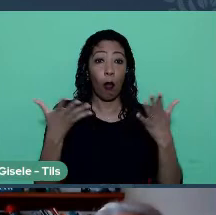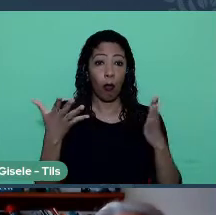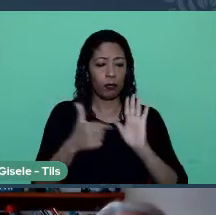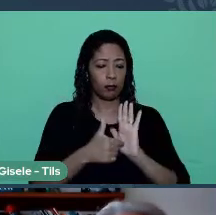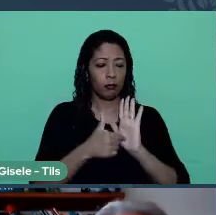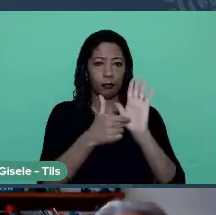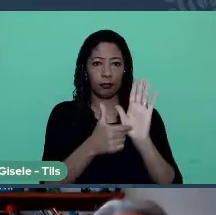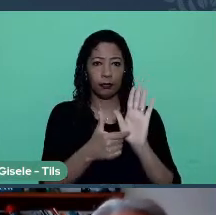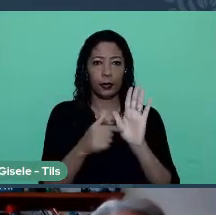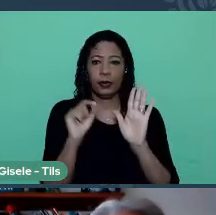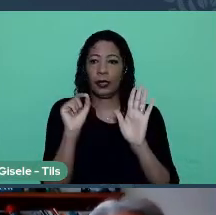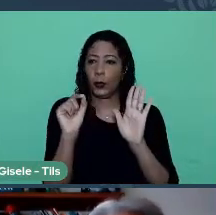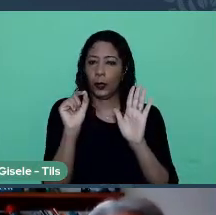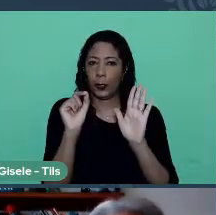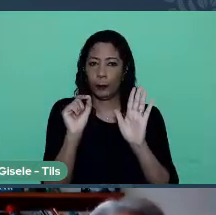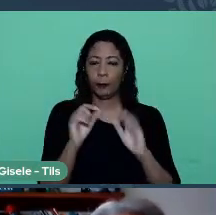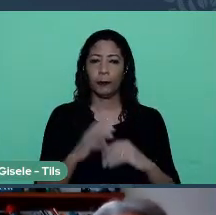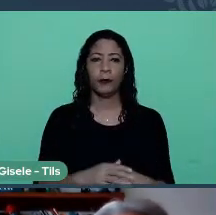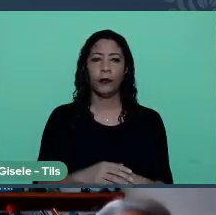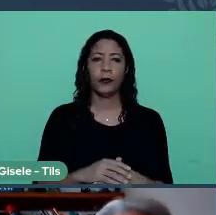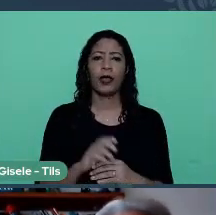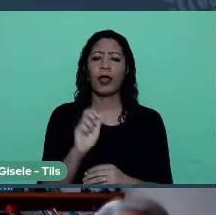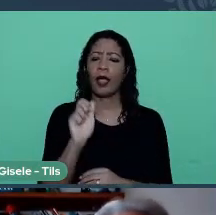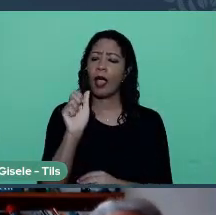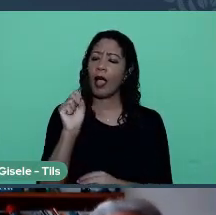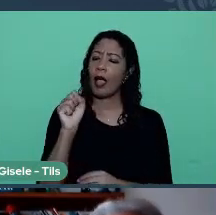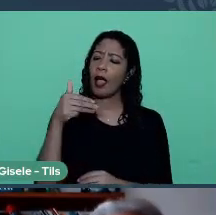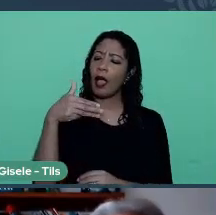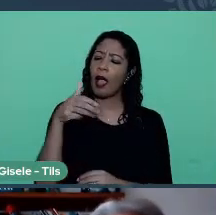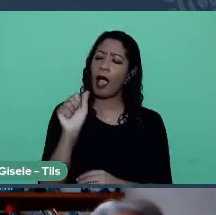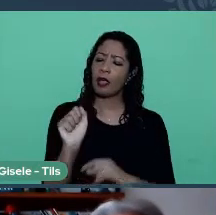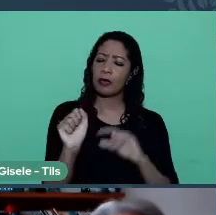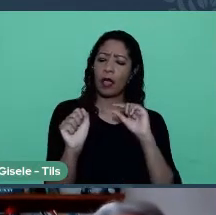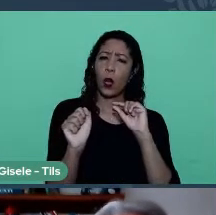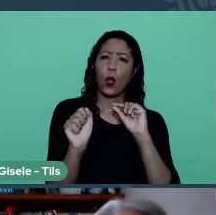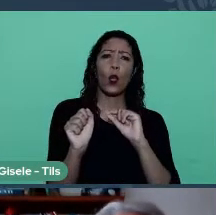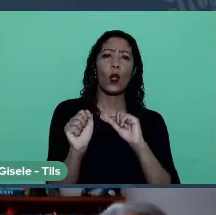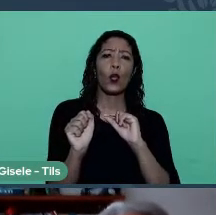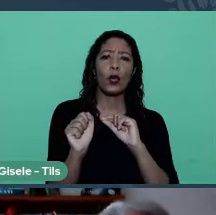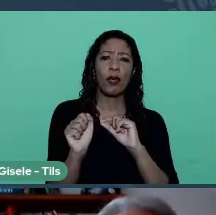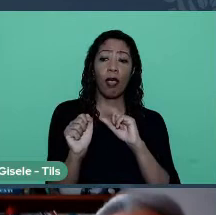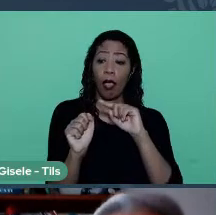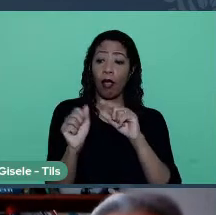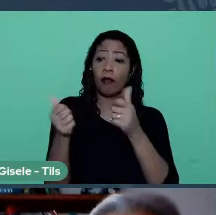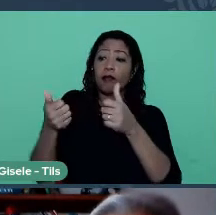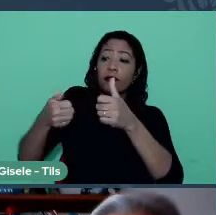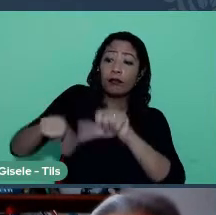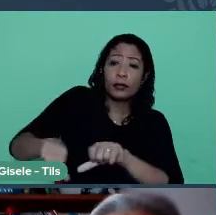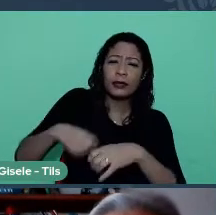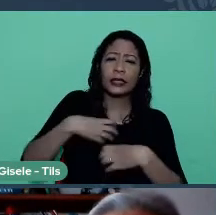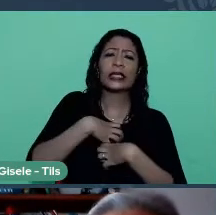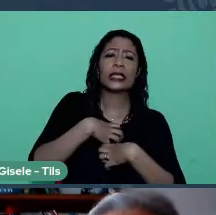hoje é o que é a asma e o que piora seus sintomas.